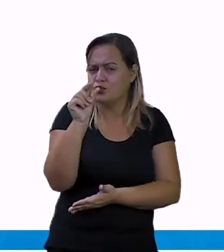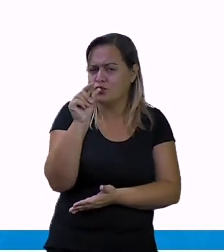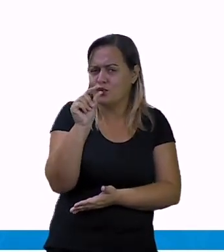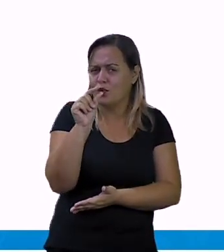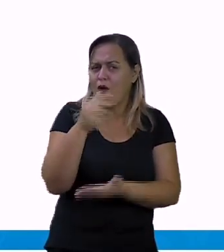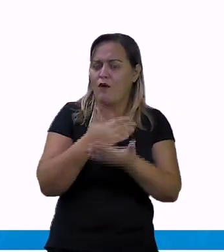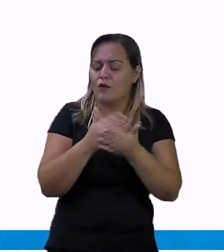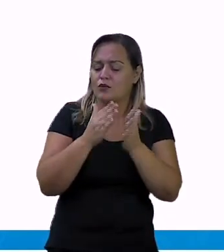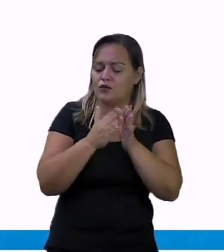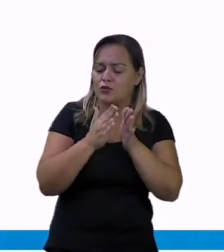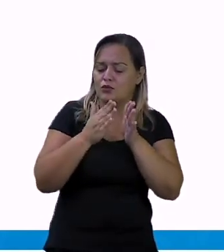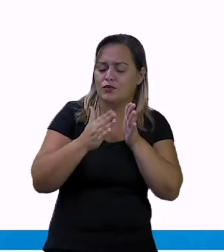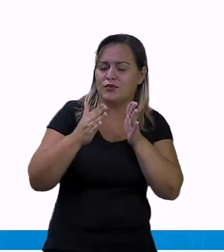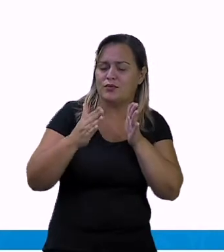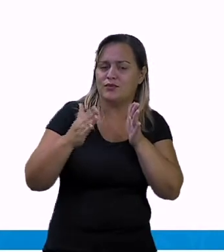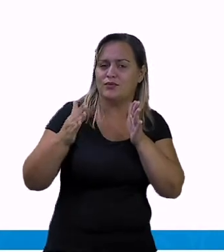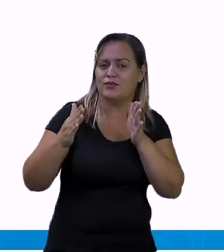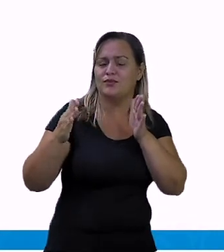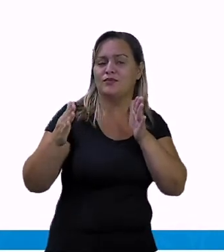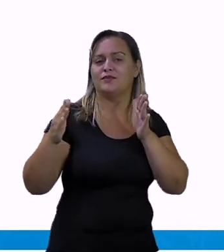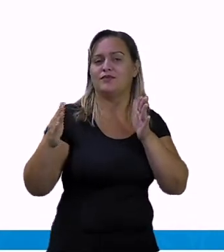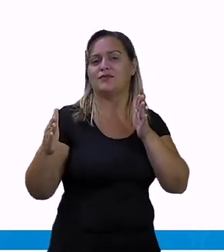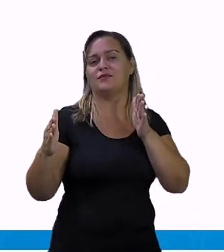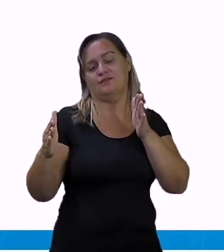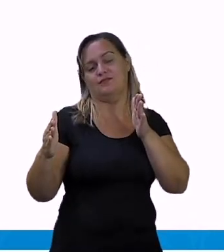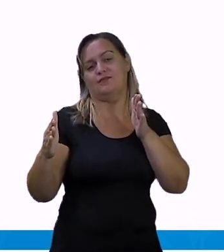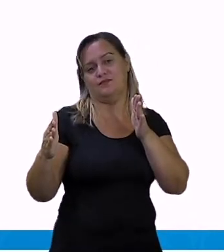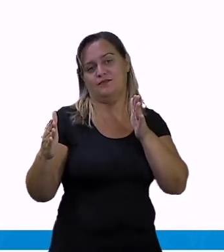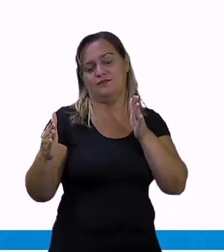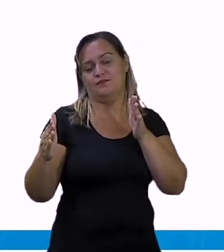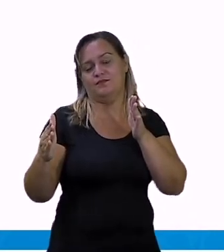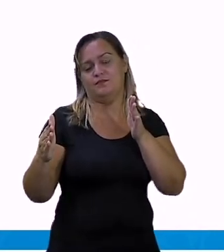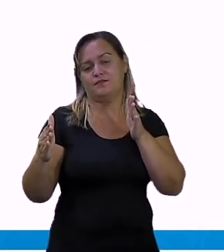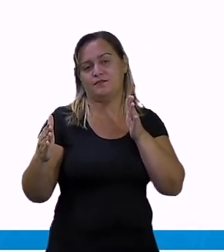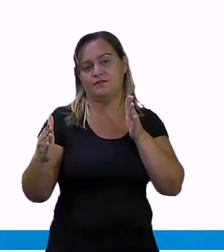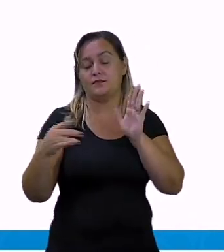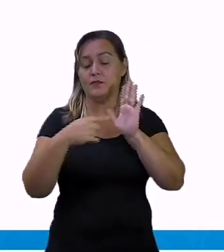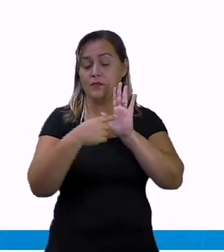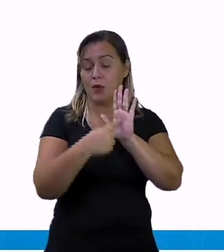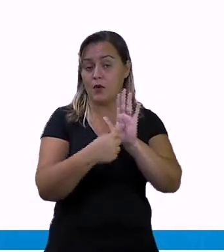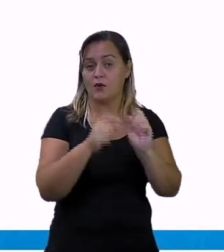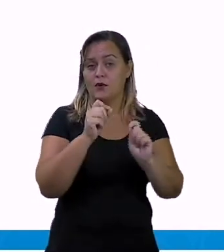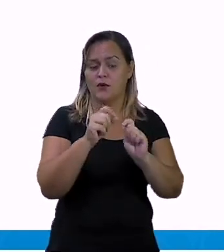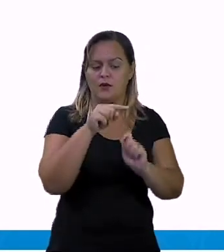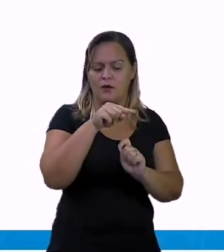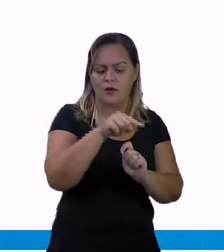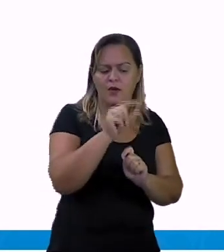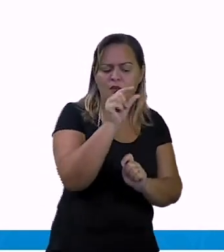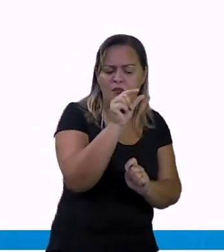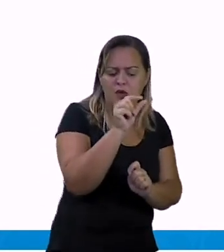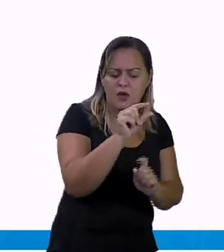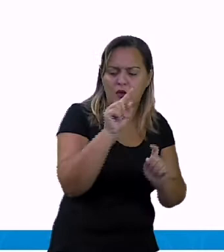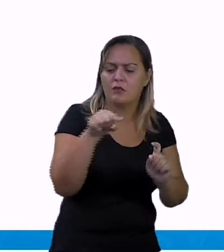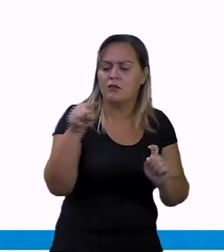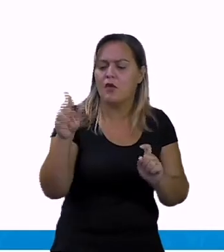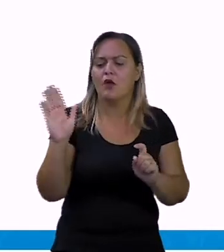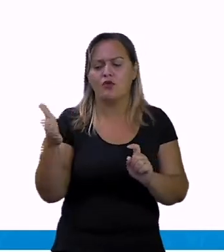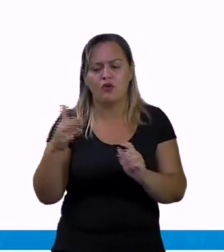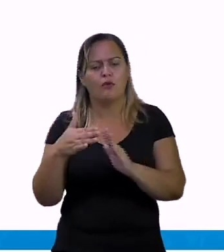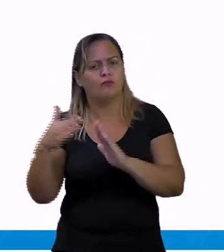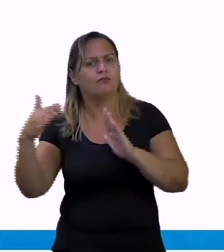vai fazer uma diferença entre o ser adulto e aqueles novos seres daquele espécime